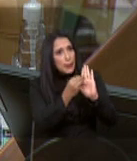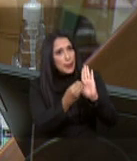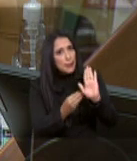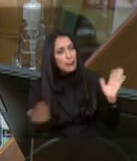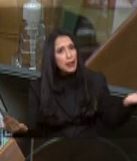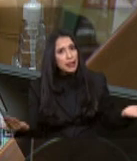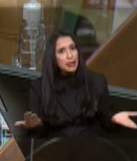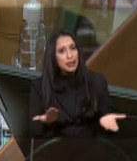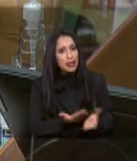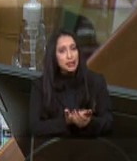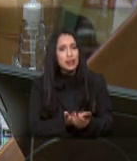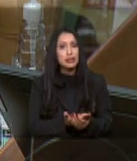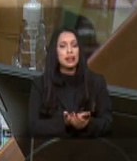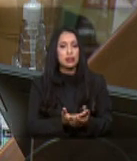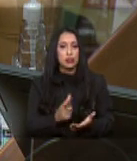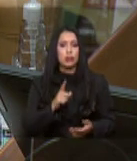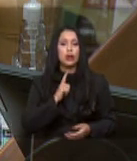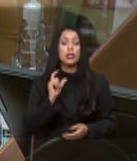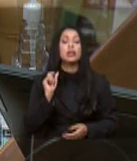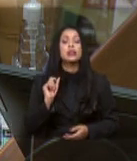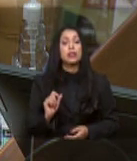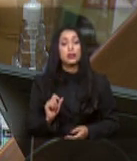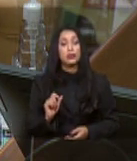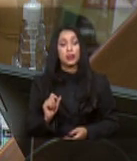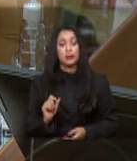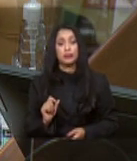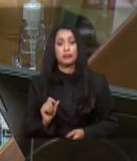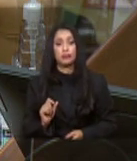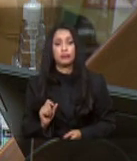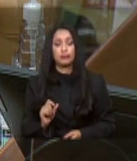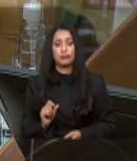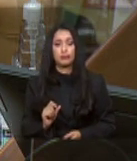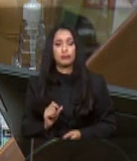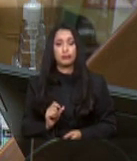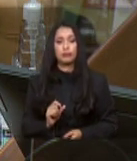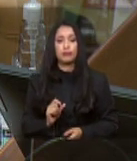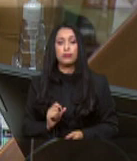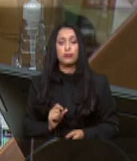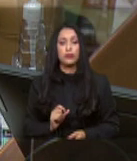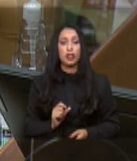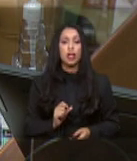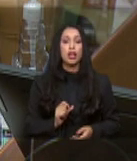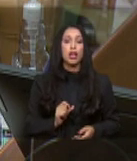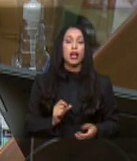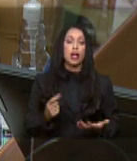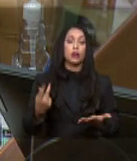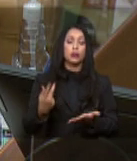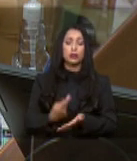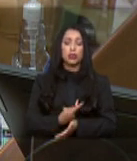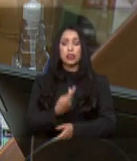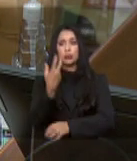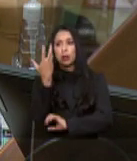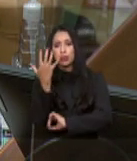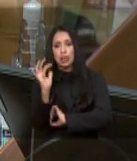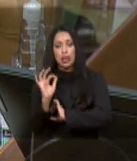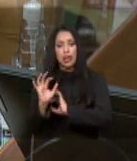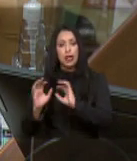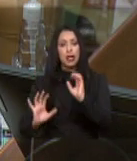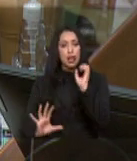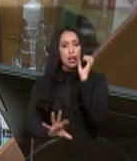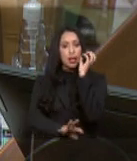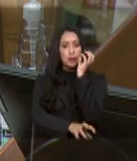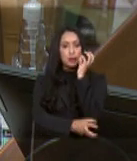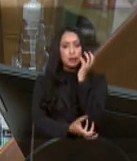nestas ações decorre do que eu chamo de uma derivação ambiental pela, também estou apelidando